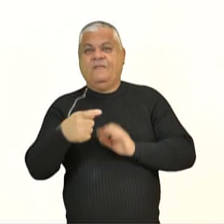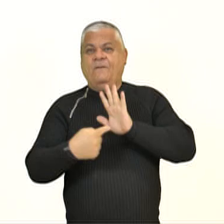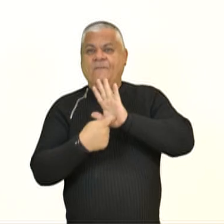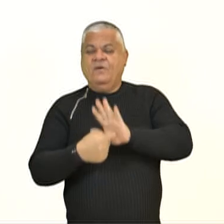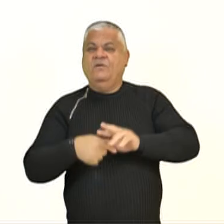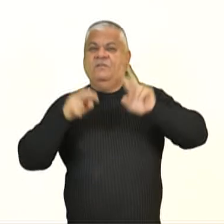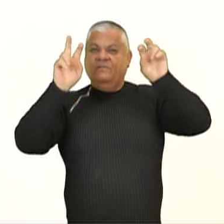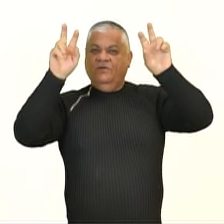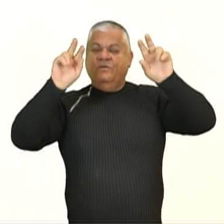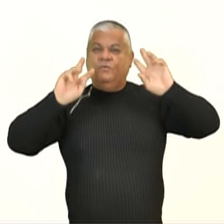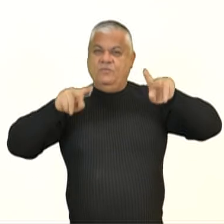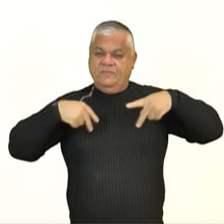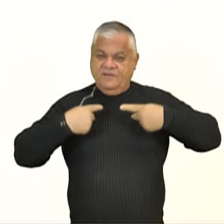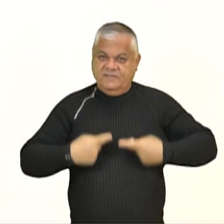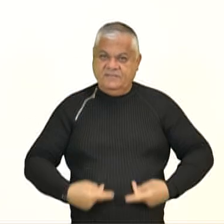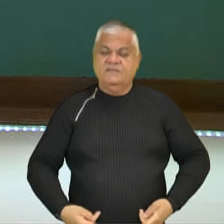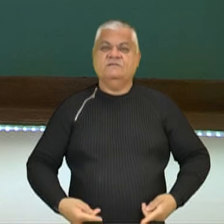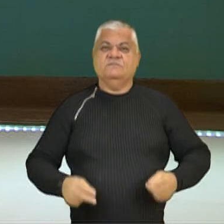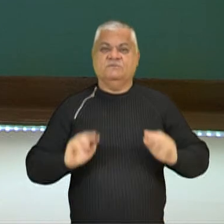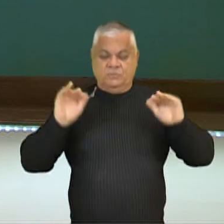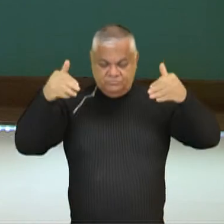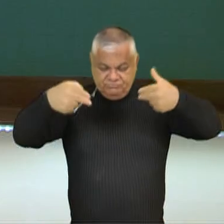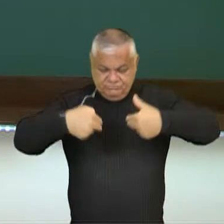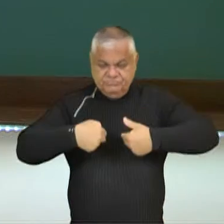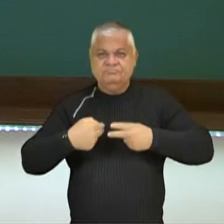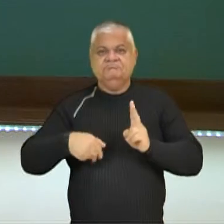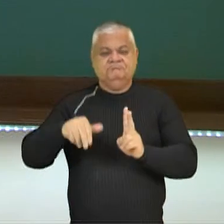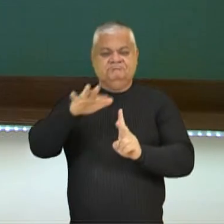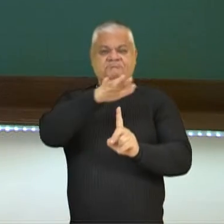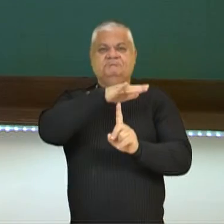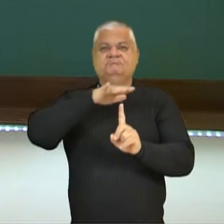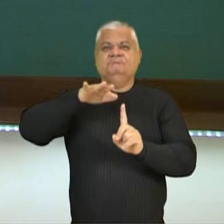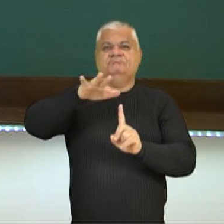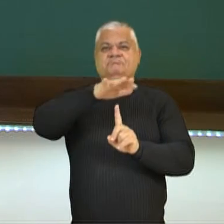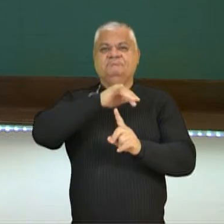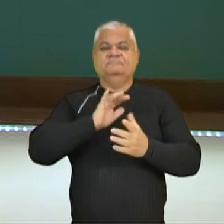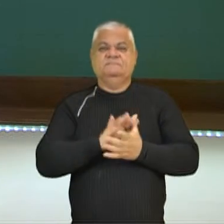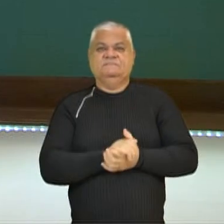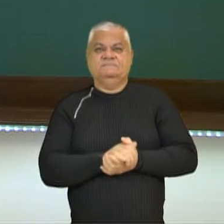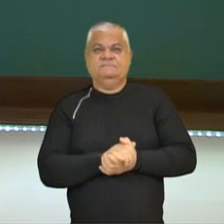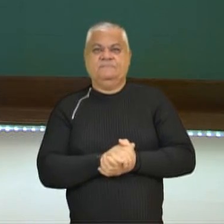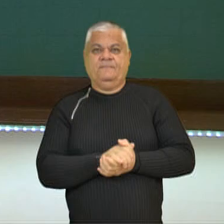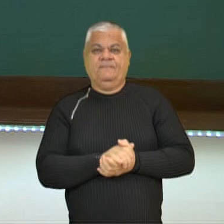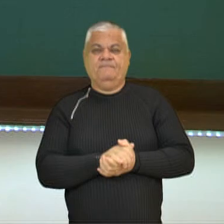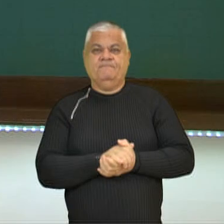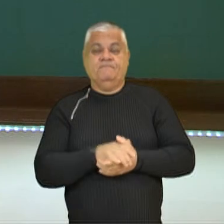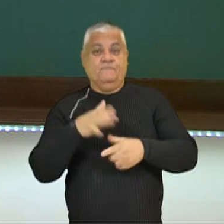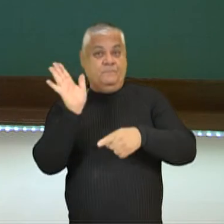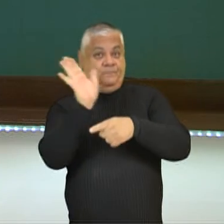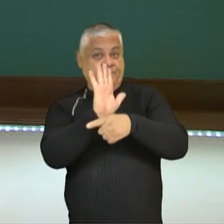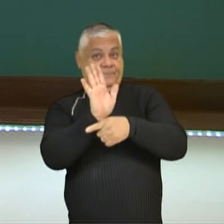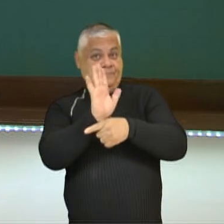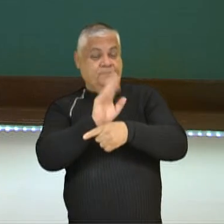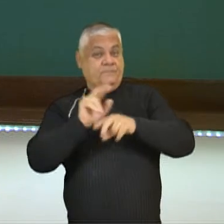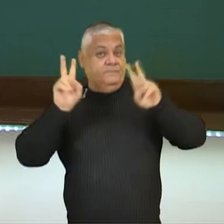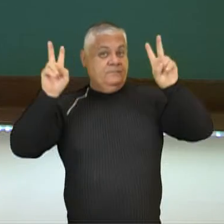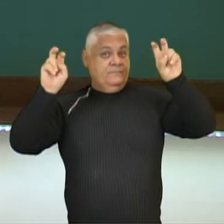humanismo trouxe o ser humano como centro das discussões. Neste vídeo